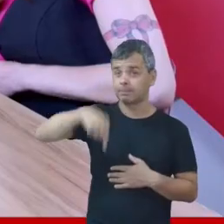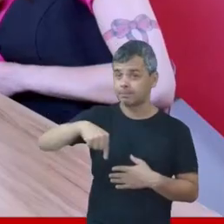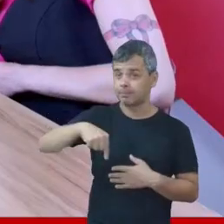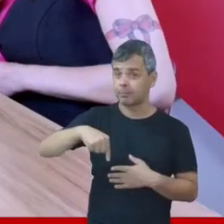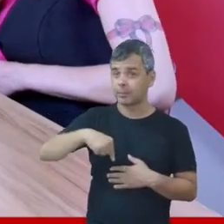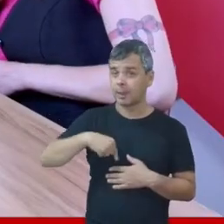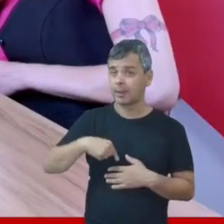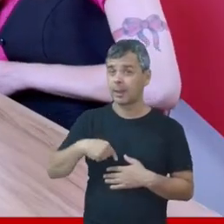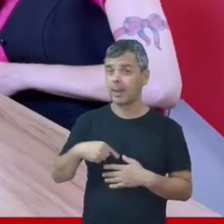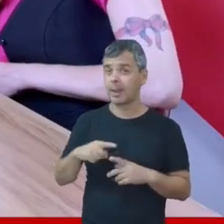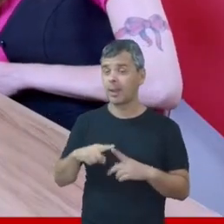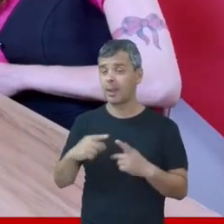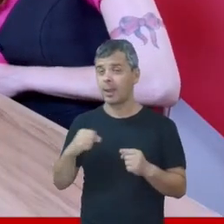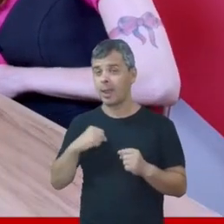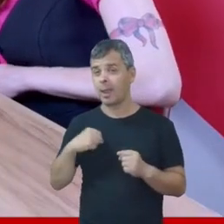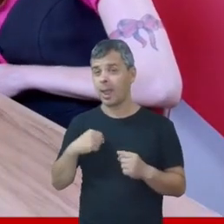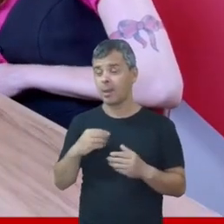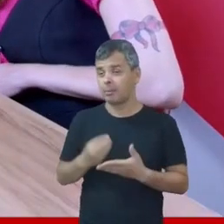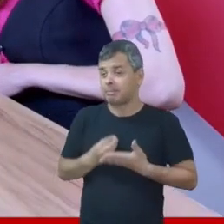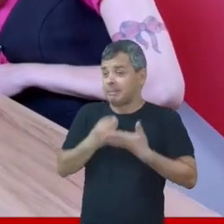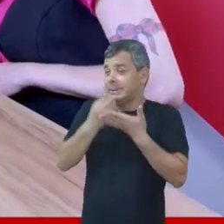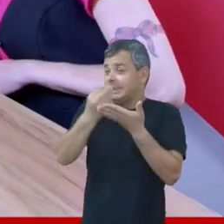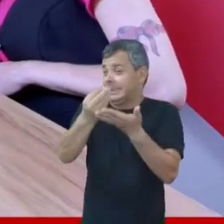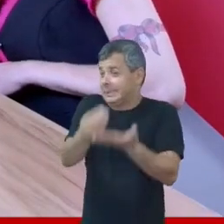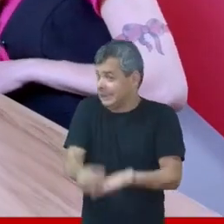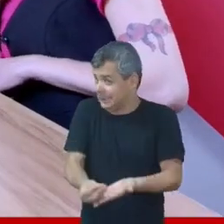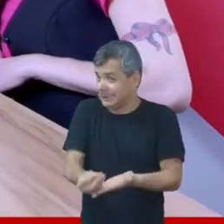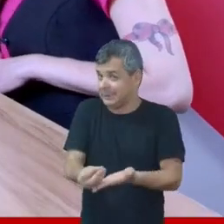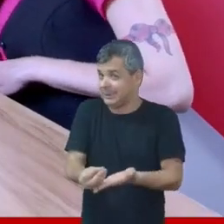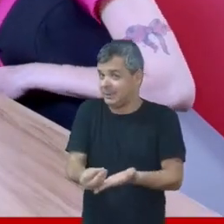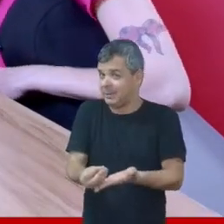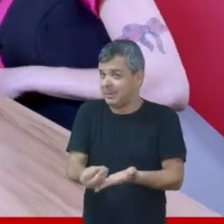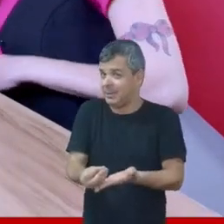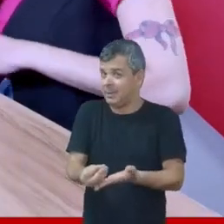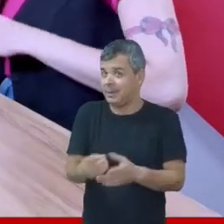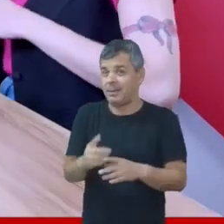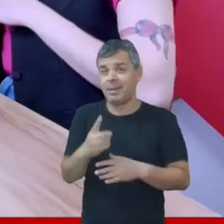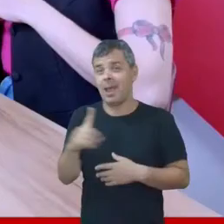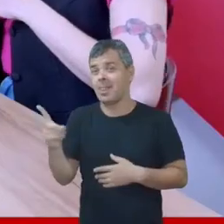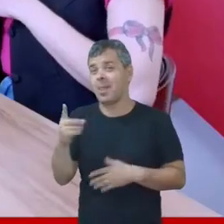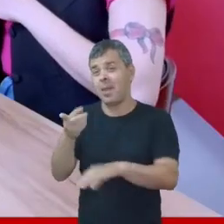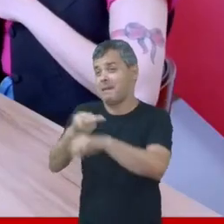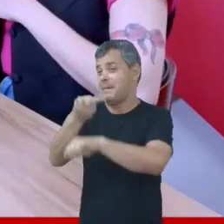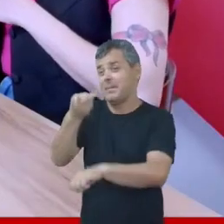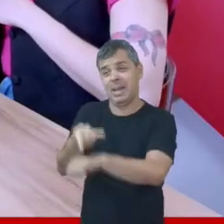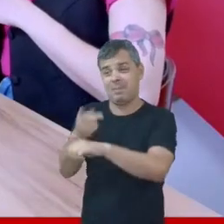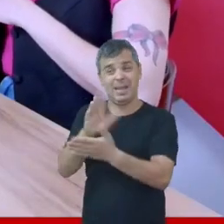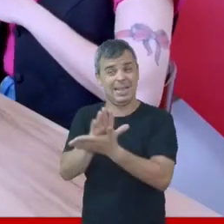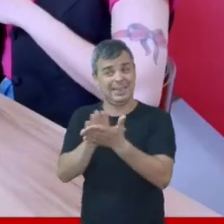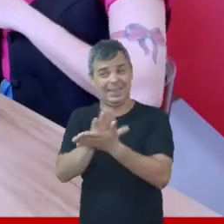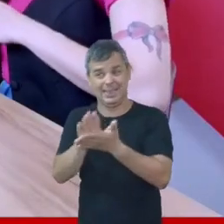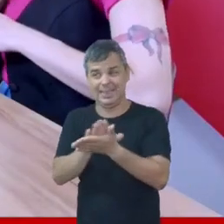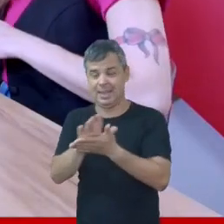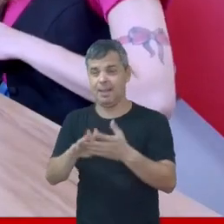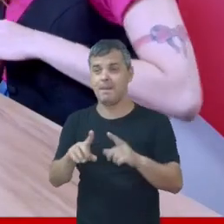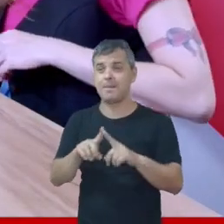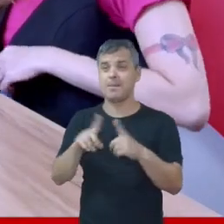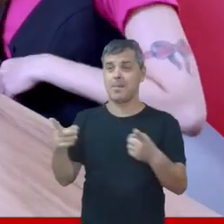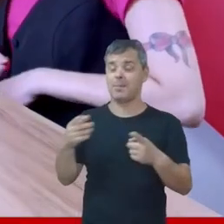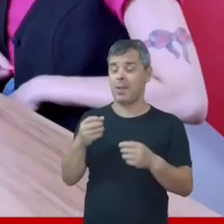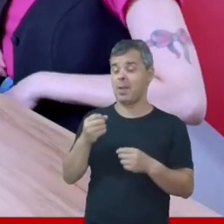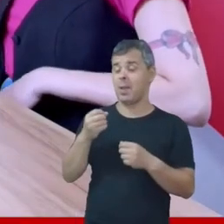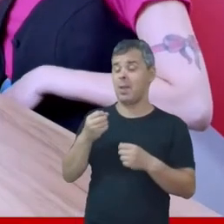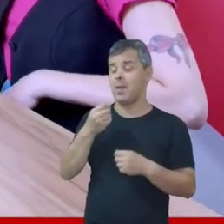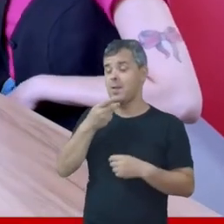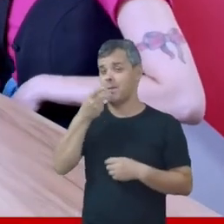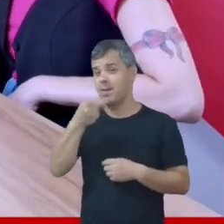uma delação, né? Eu tô me entregando. Nem é premiada. Me colocaram... Não, e não é premiada, pelo contrário. Foi, mas ele vai delatar. Ele